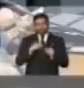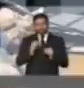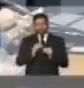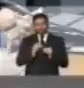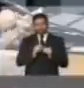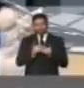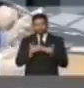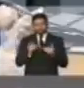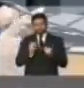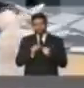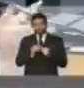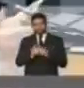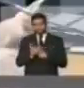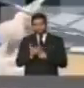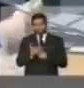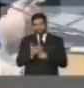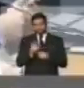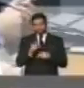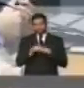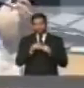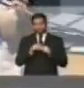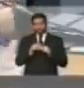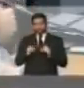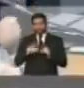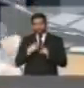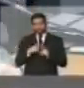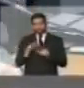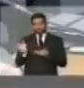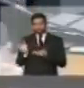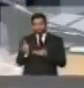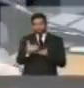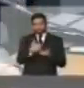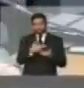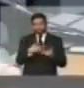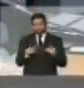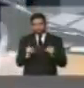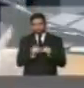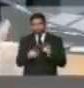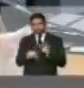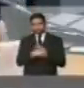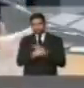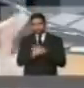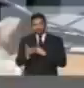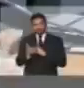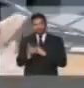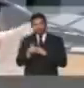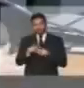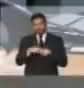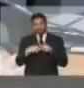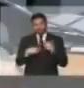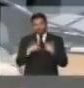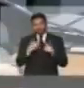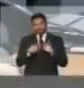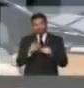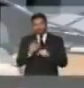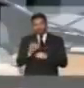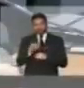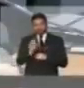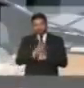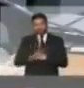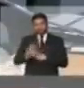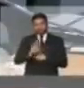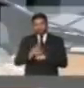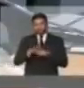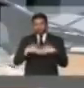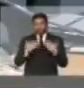coberta, obviamente, por os demais recursos provenientes dessa atuação do Tesouro Nacional.